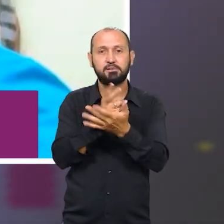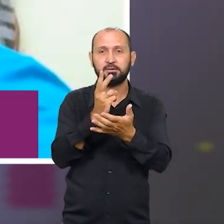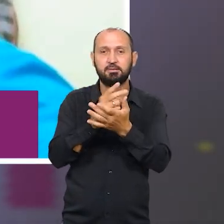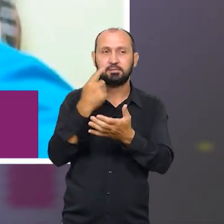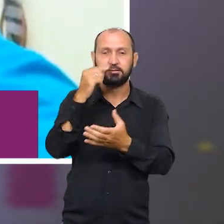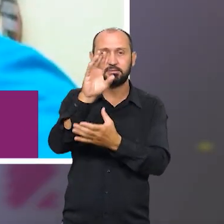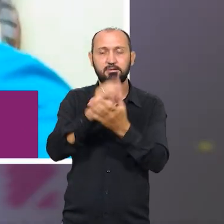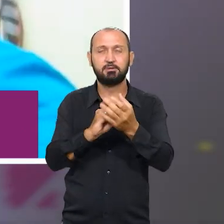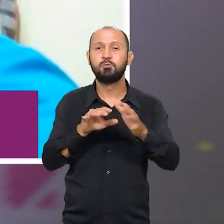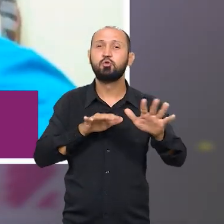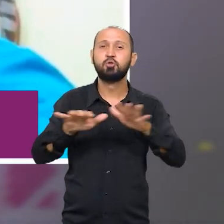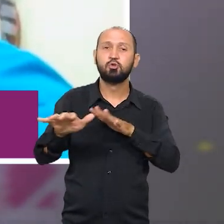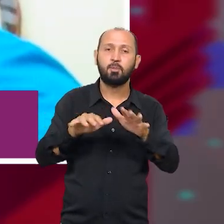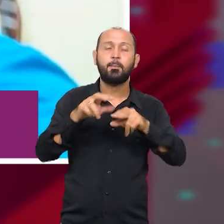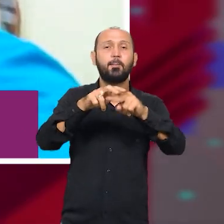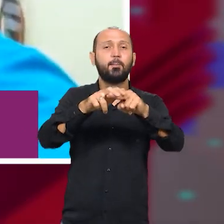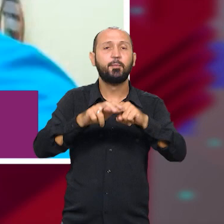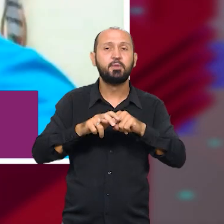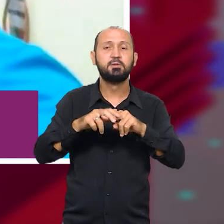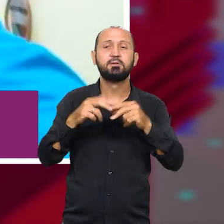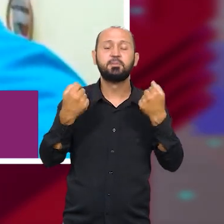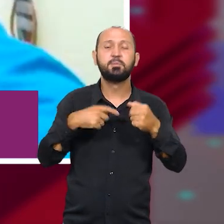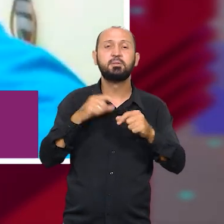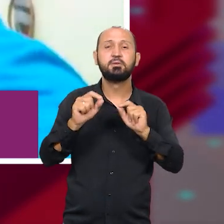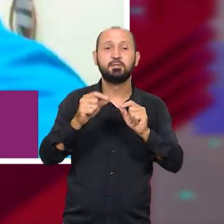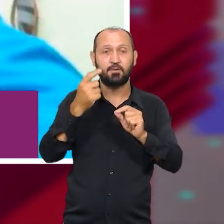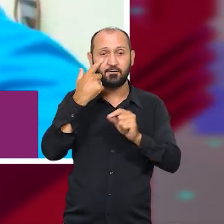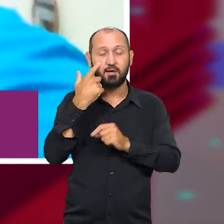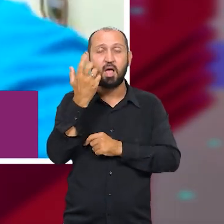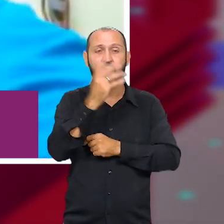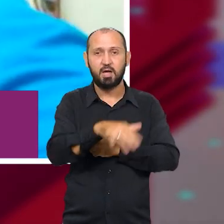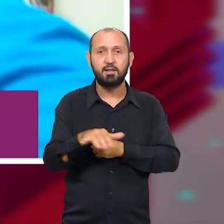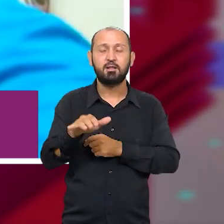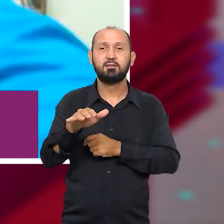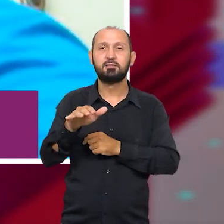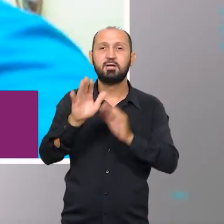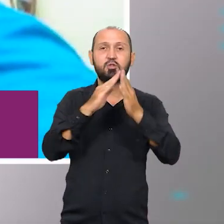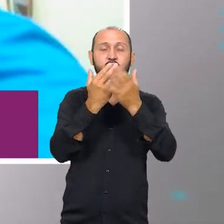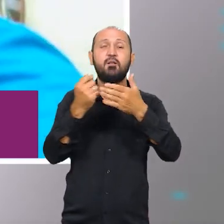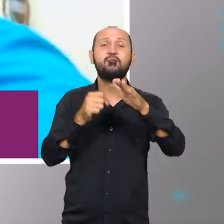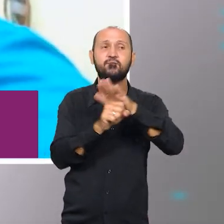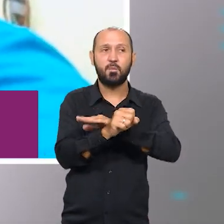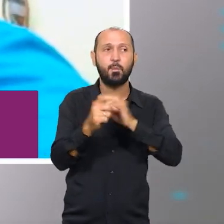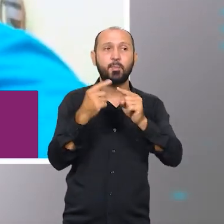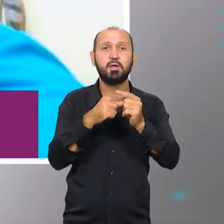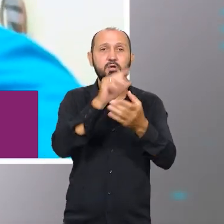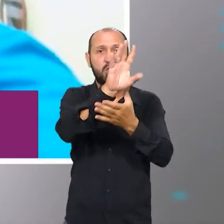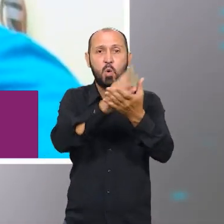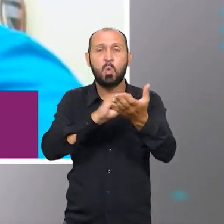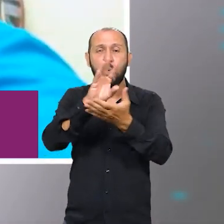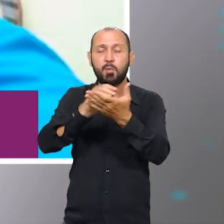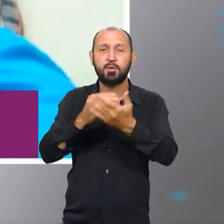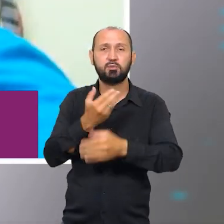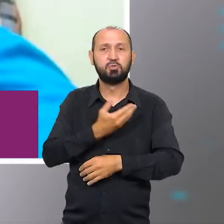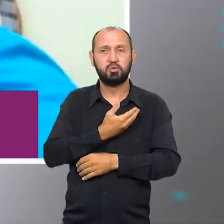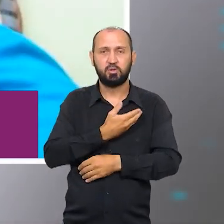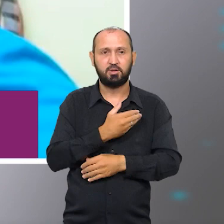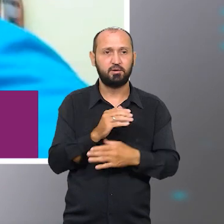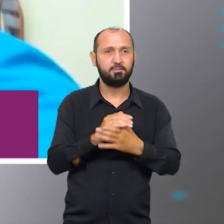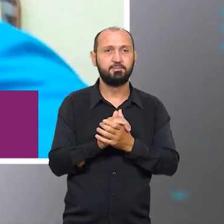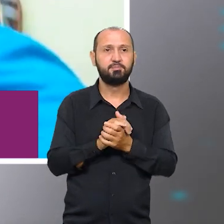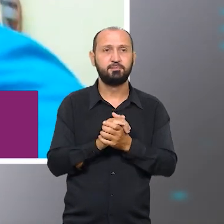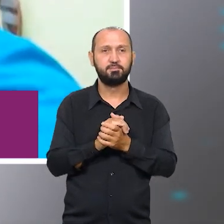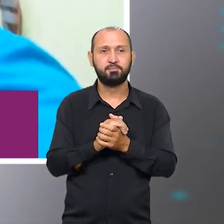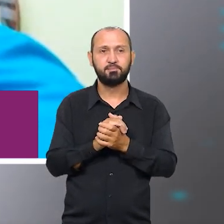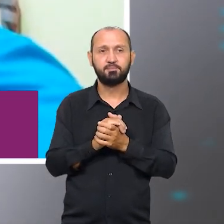repetitivos. Por isso é importante que a gente luta que essas crianças vão para a escola, porque elas imitam os coleguinhas, entendeu?